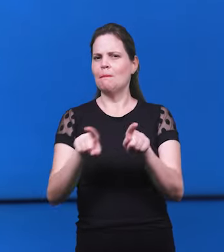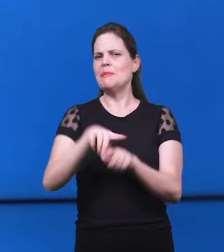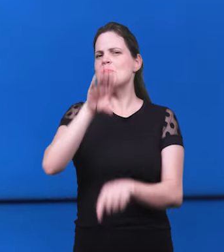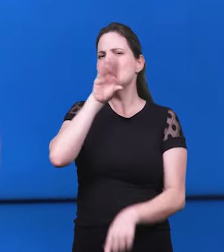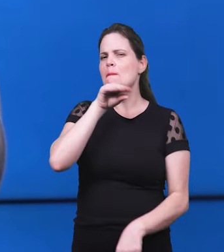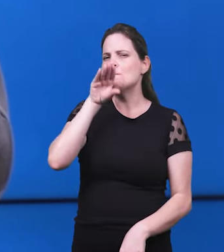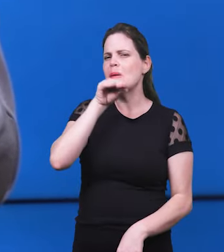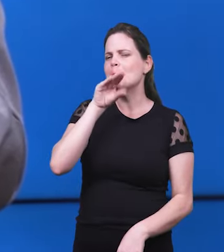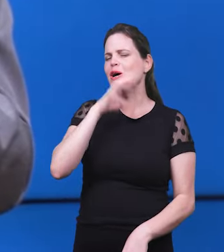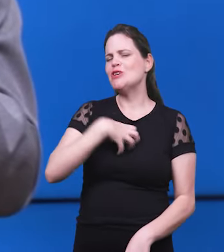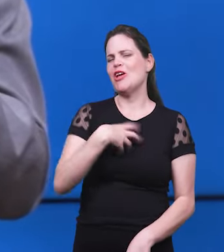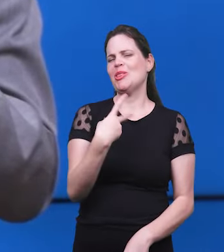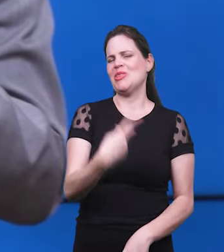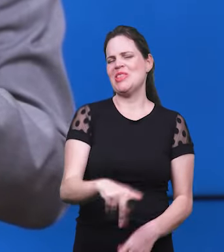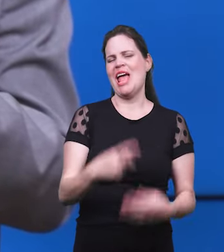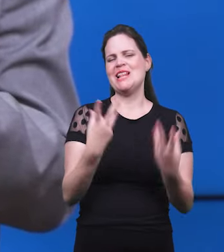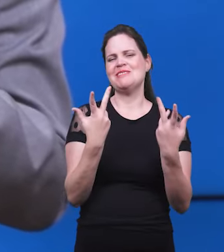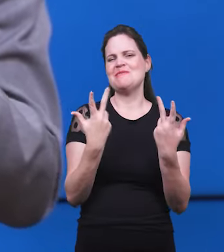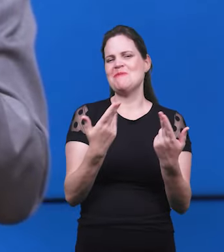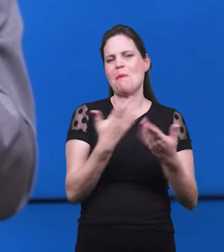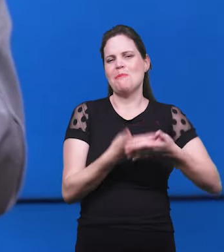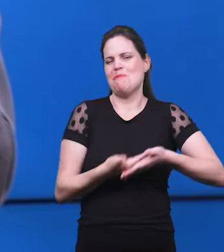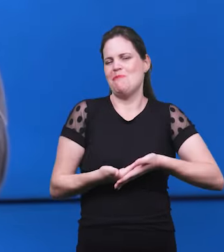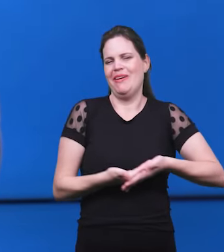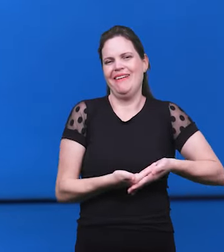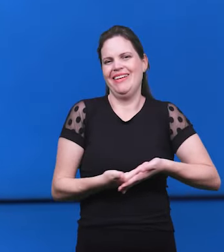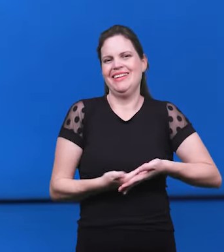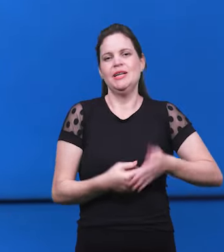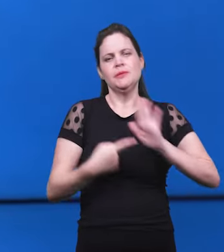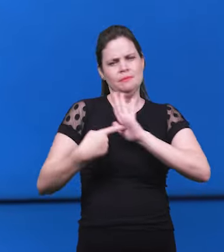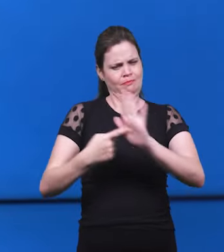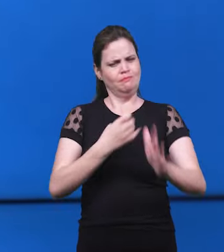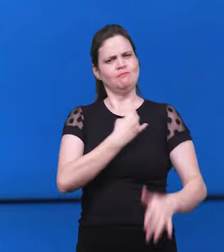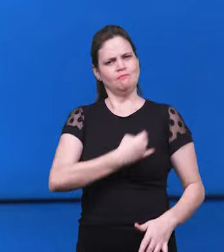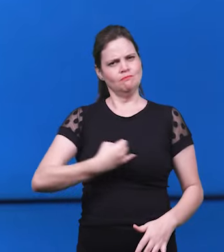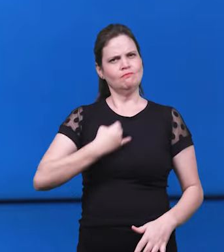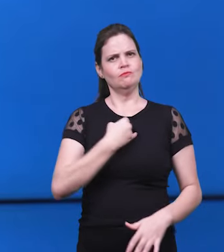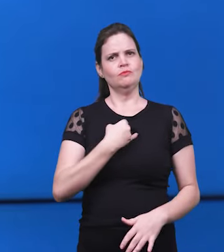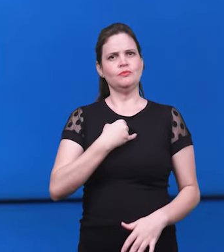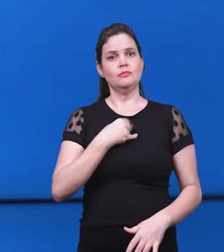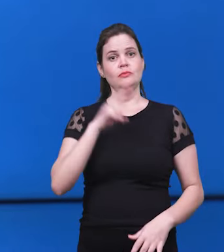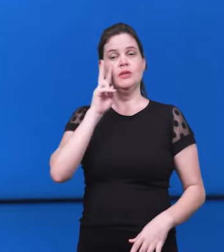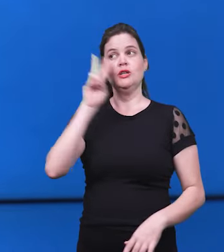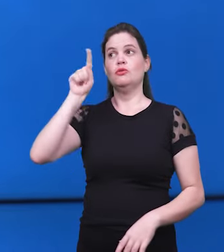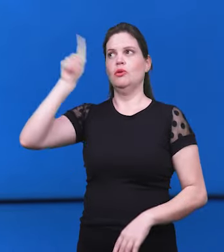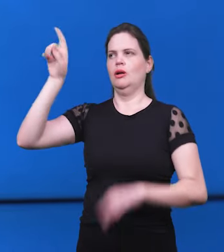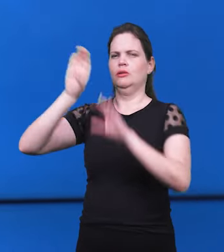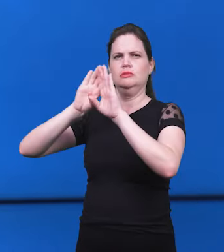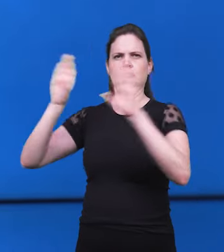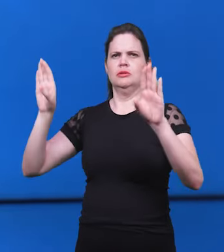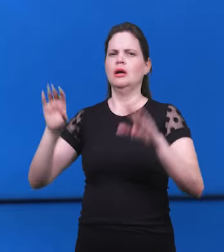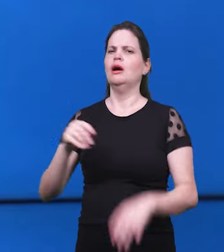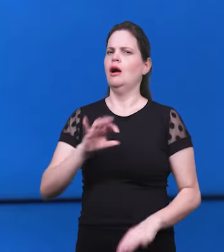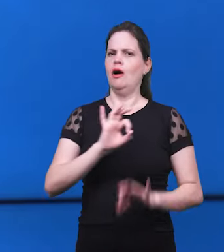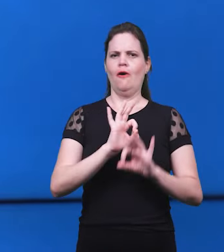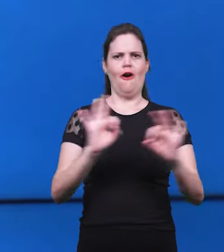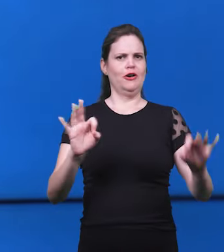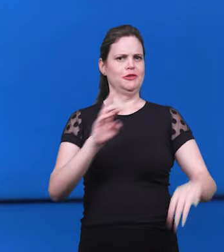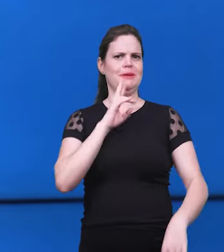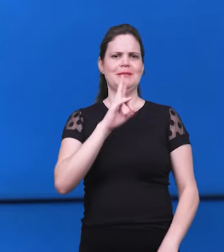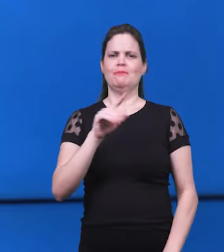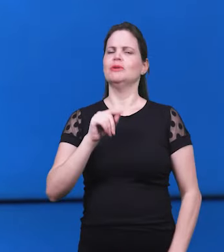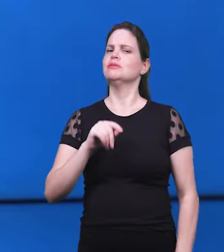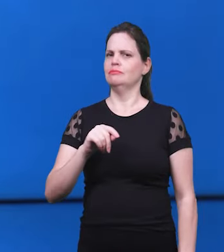que maravilha, para dizer ali que João viu Jesus primeiramente lá no céu, né? Eu achei muito boa essa